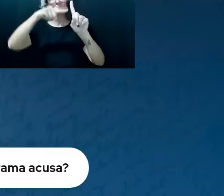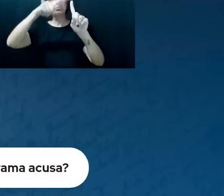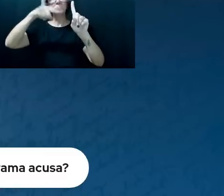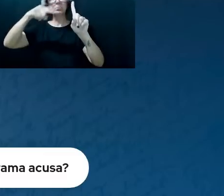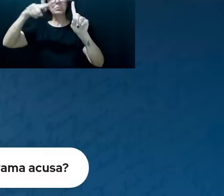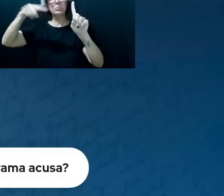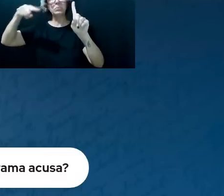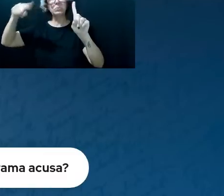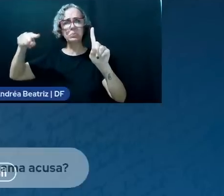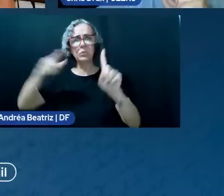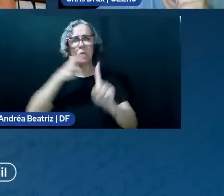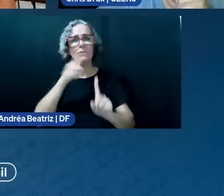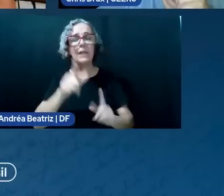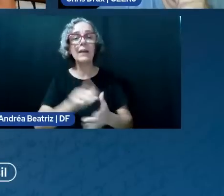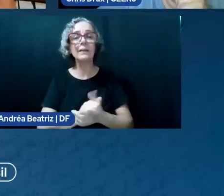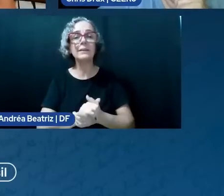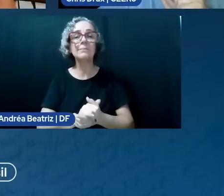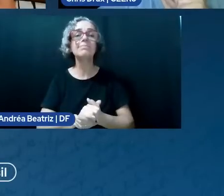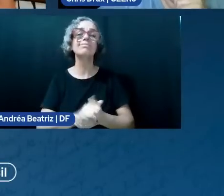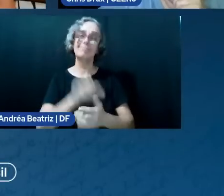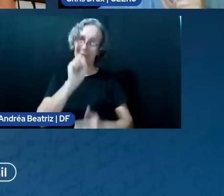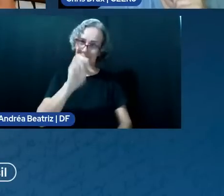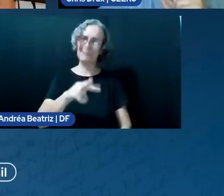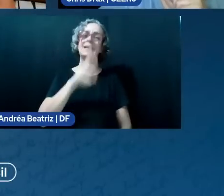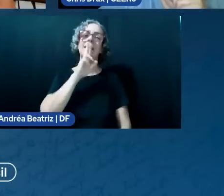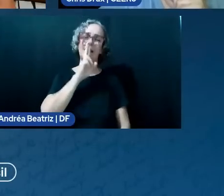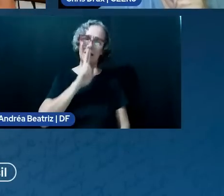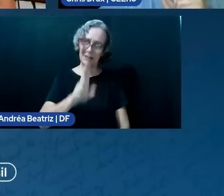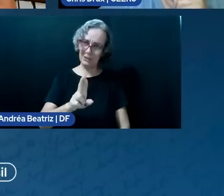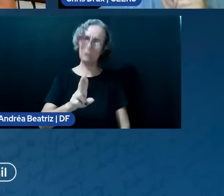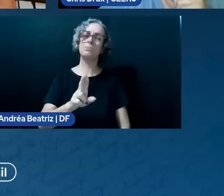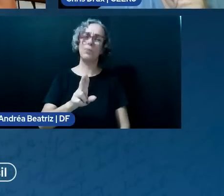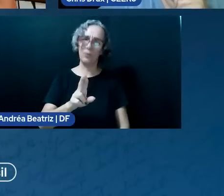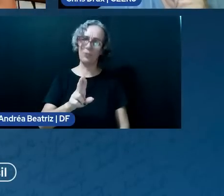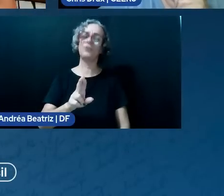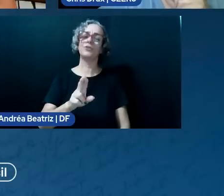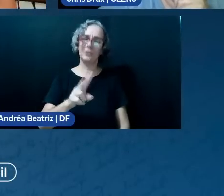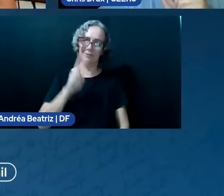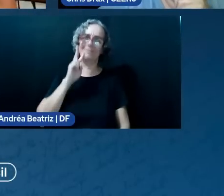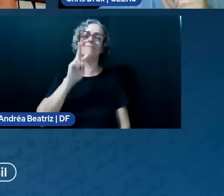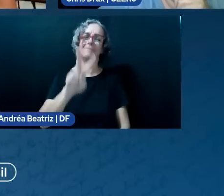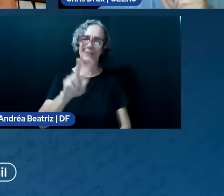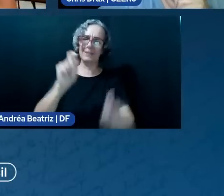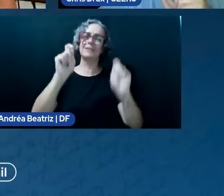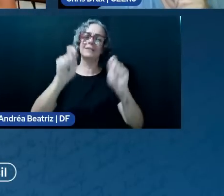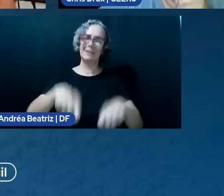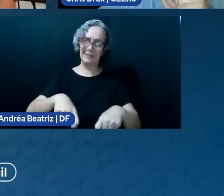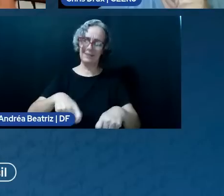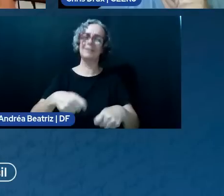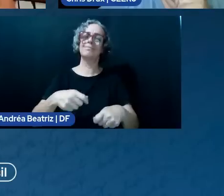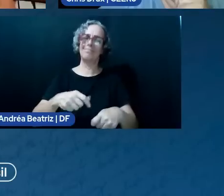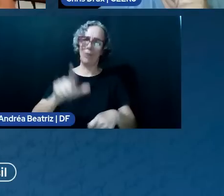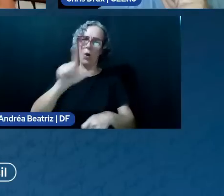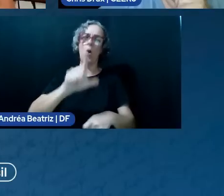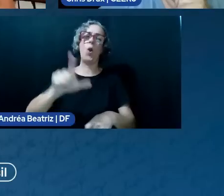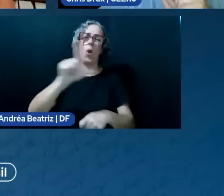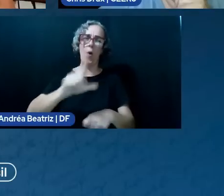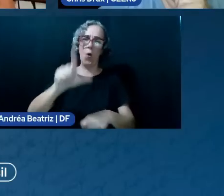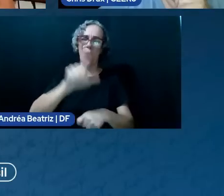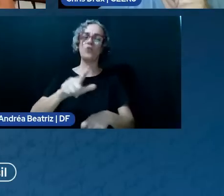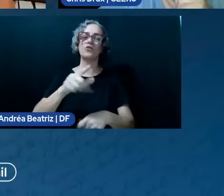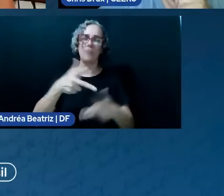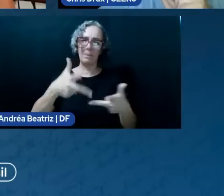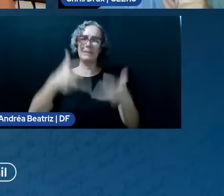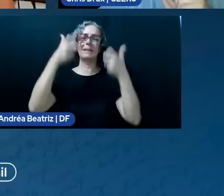essa, não é? Que isso é como há uma alteração, lógico que o eletroencefalograma vai identificar essa alteração.